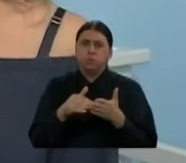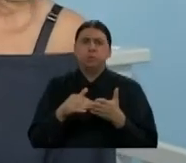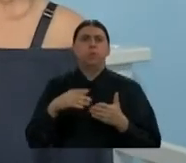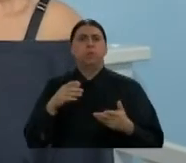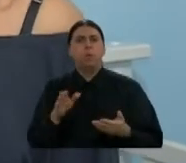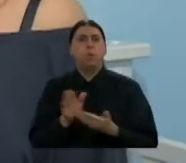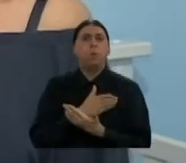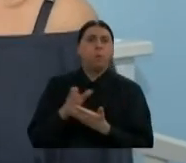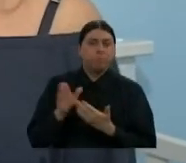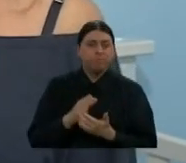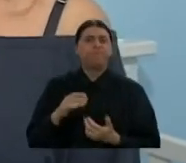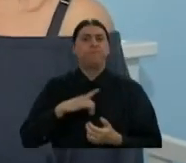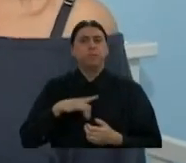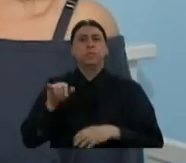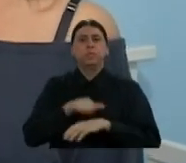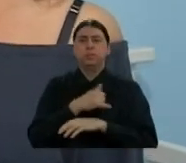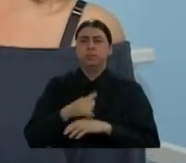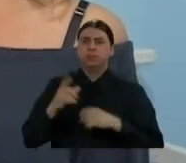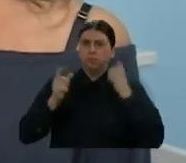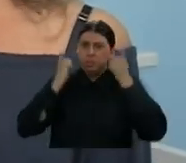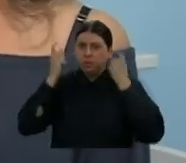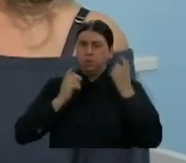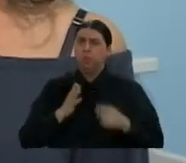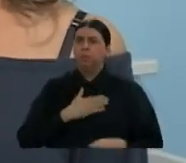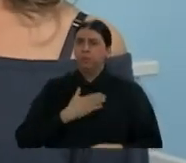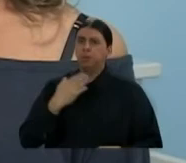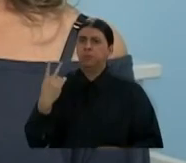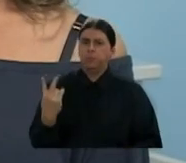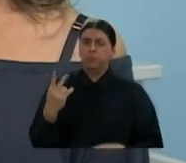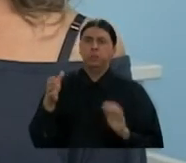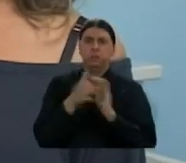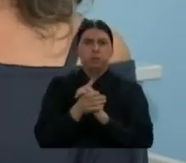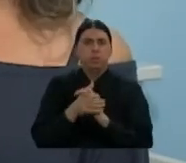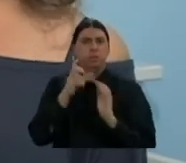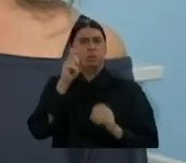certa preocupação minha e do luciano em relação a isso